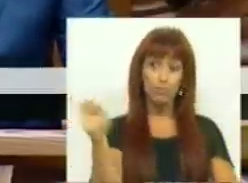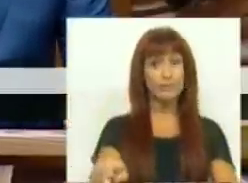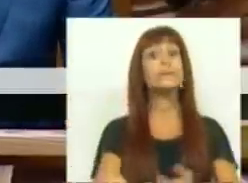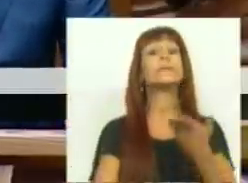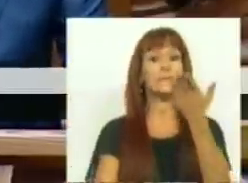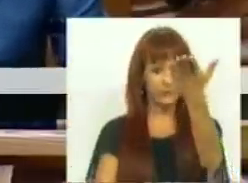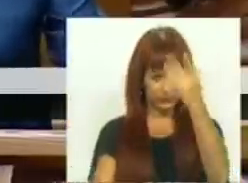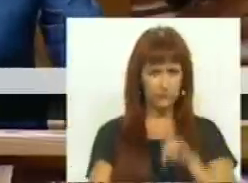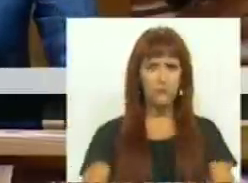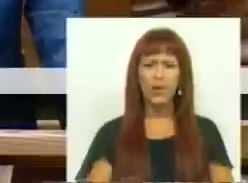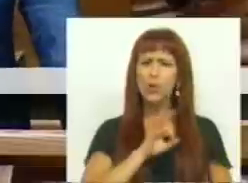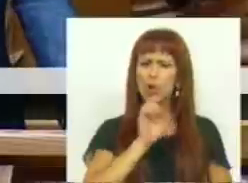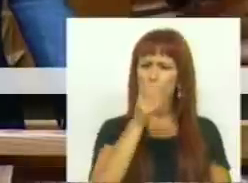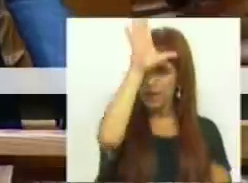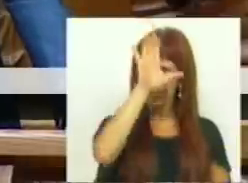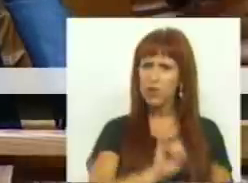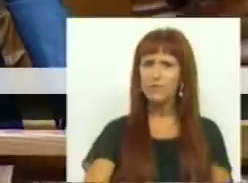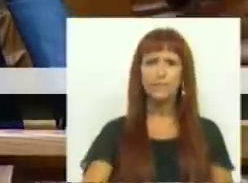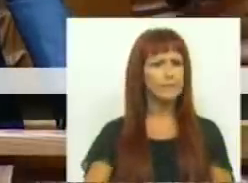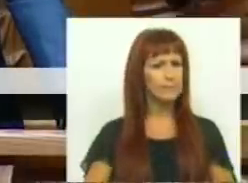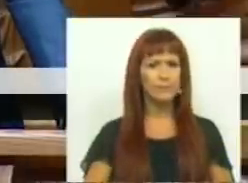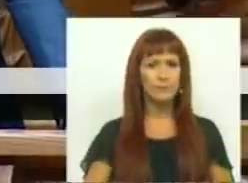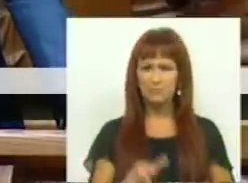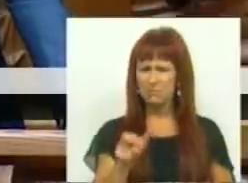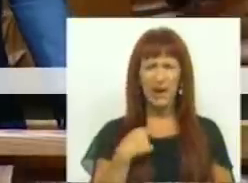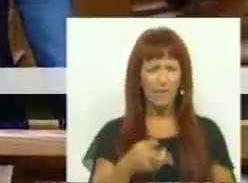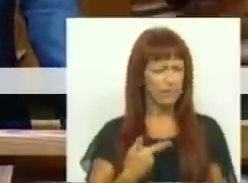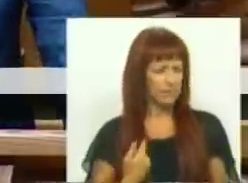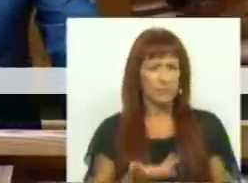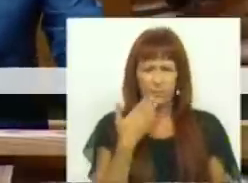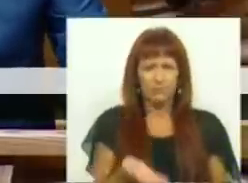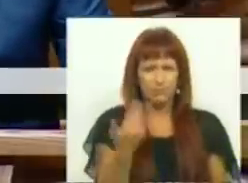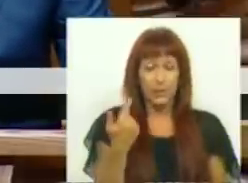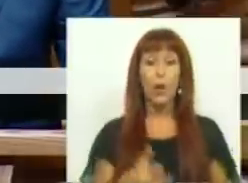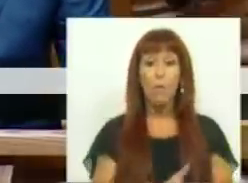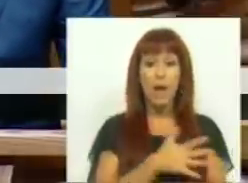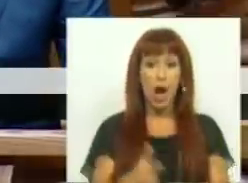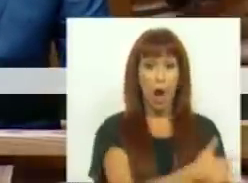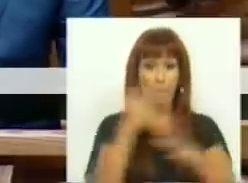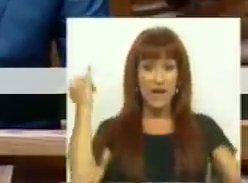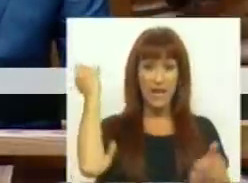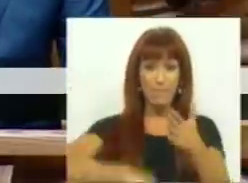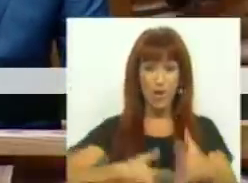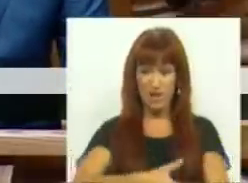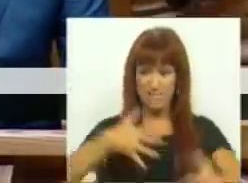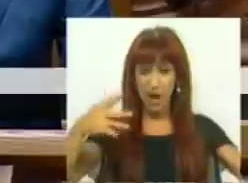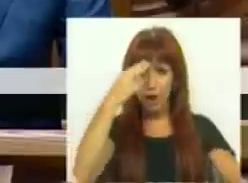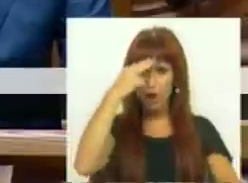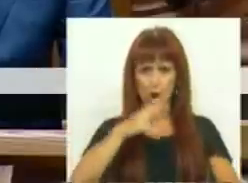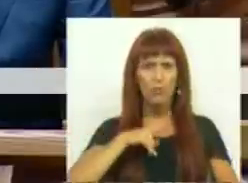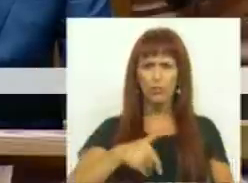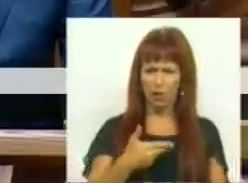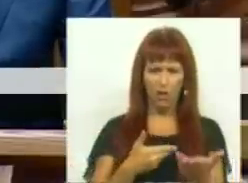houvesse. O Senhor Primeiro-Ministro não tem palavra. Perante o maior aumento de impostos da história